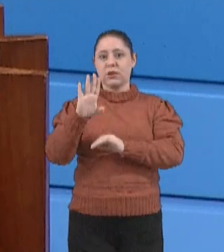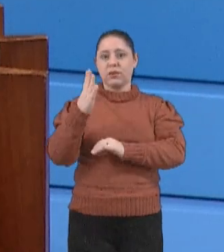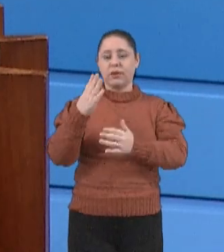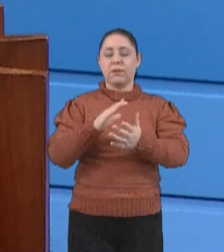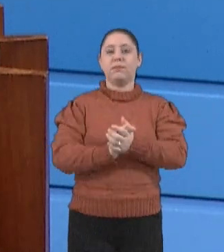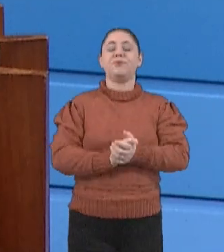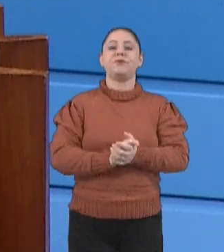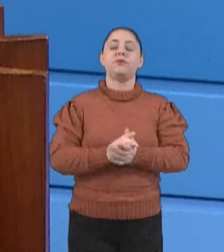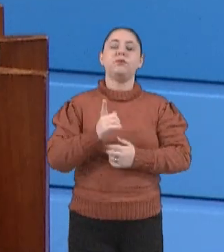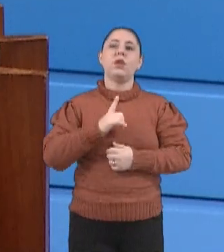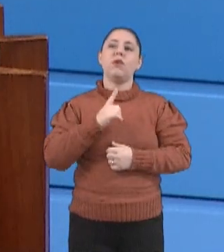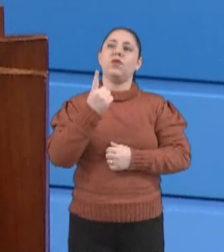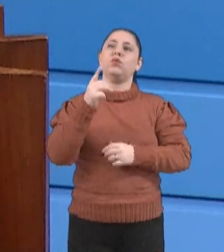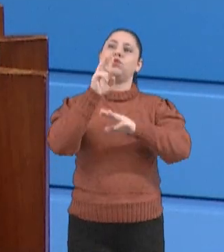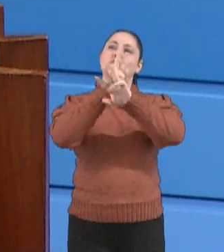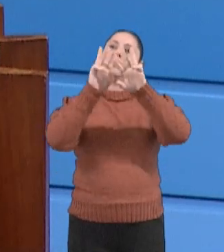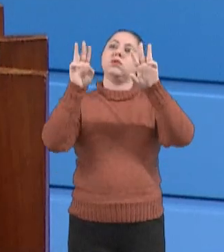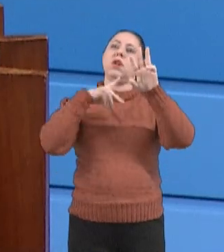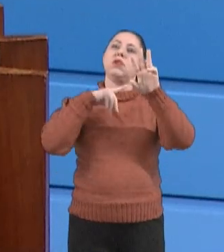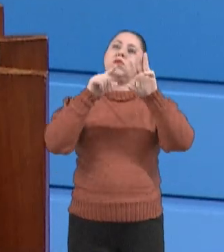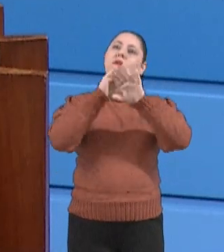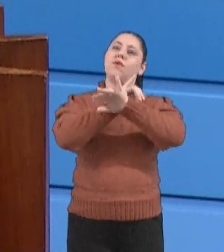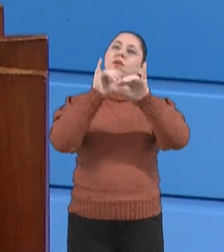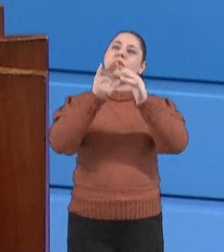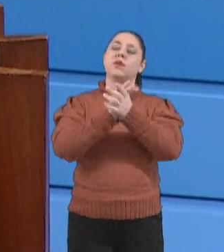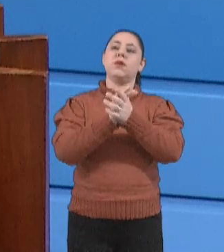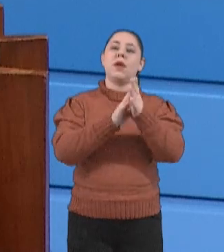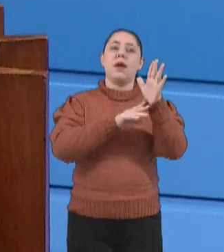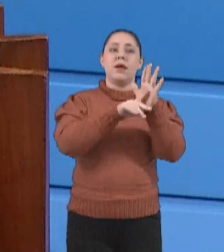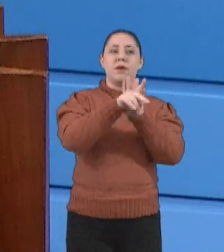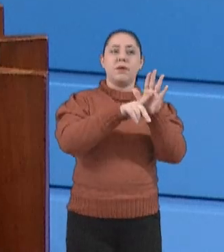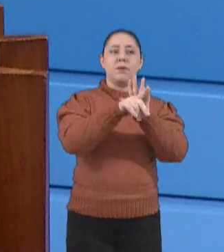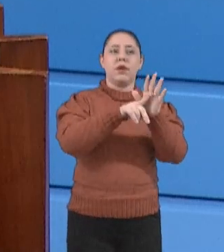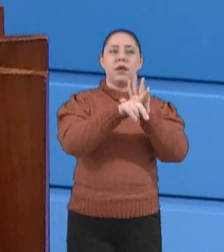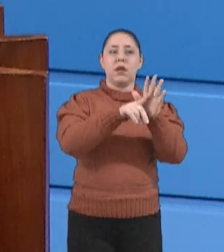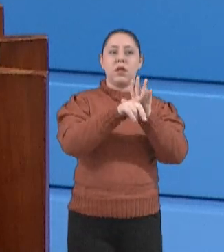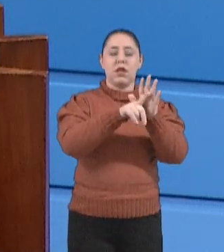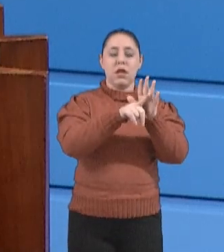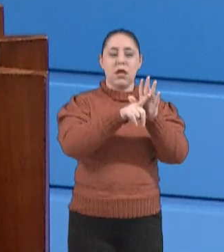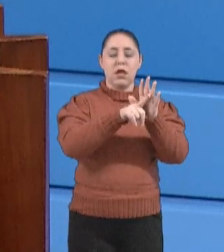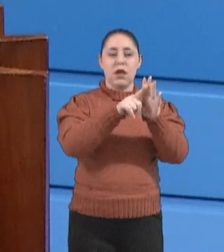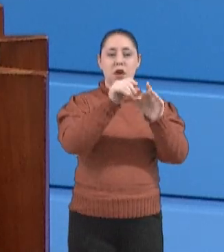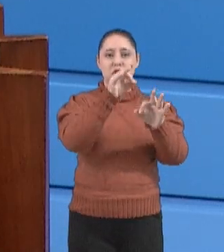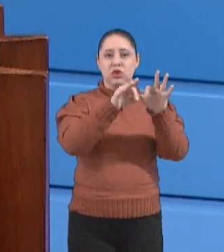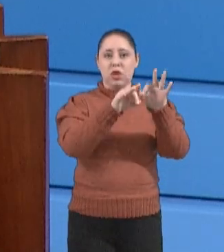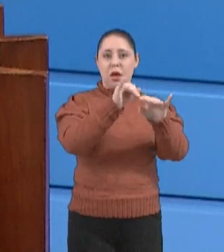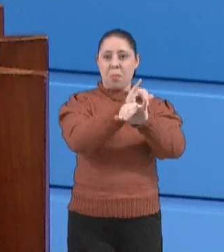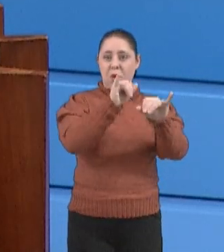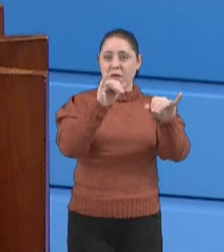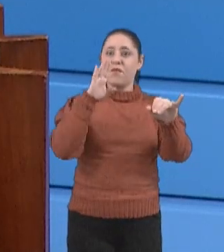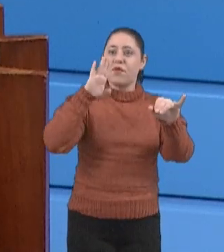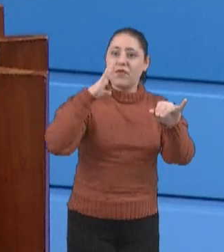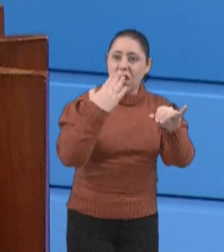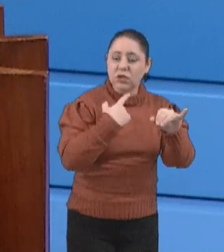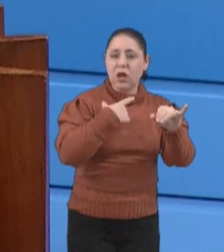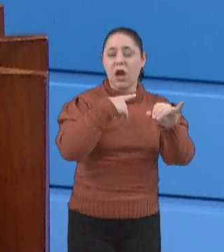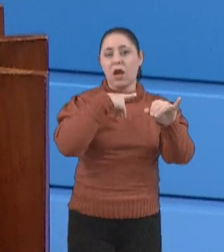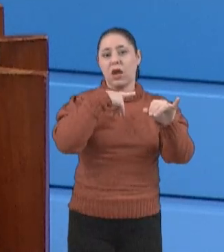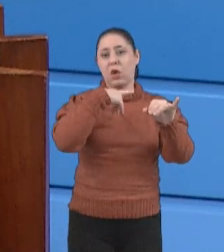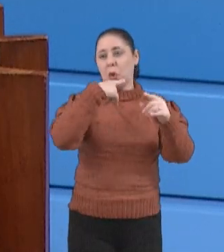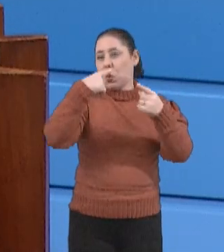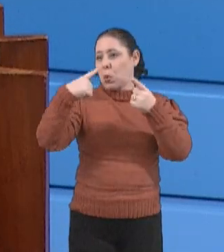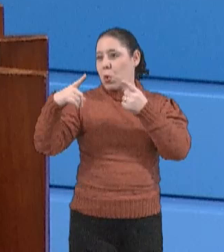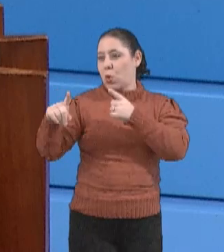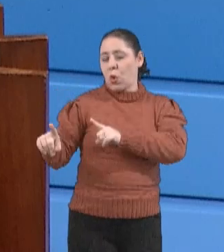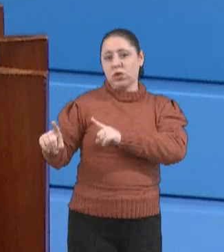um site publicou assim: perícia desmente ato covarde espalhado contra a Dione